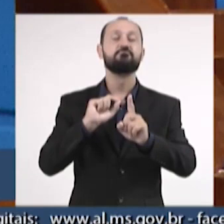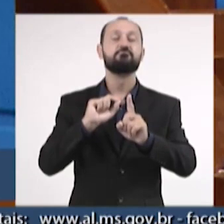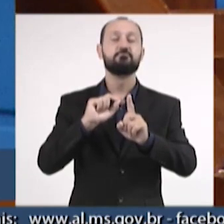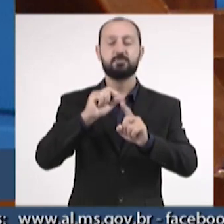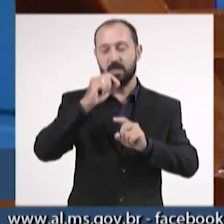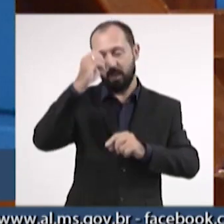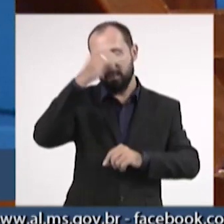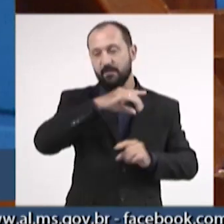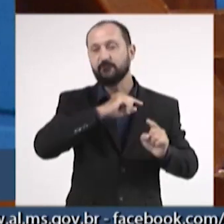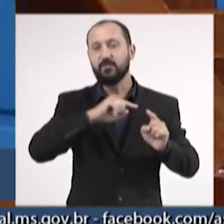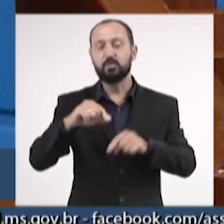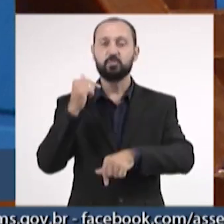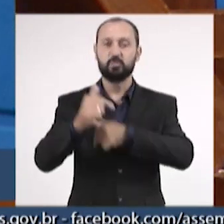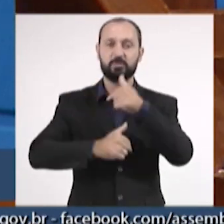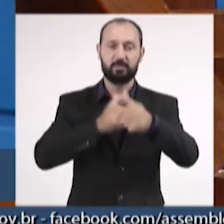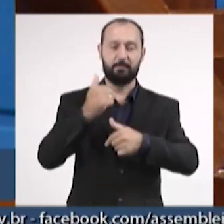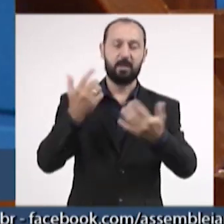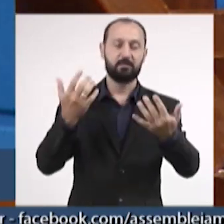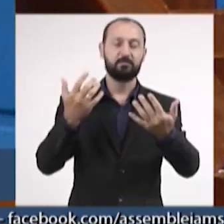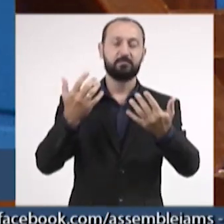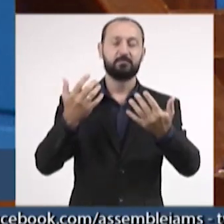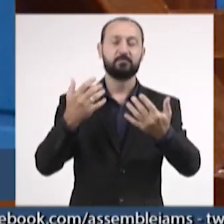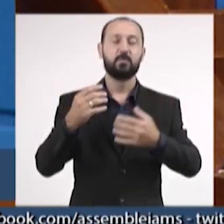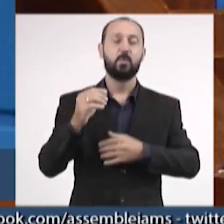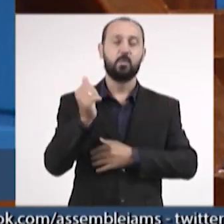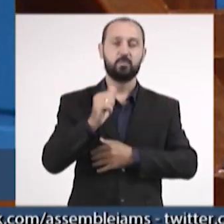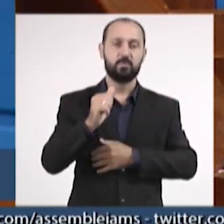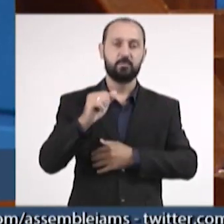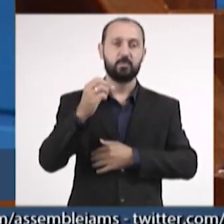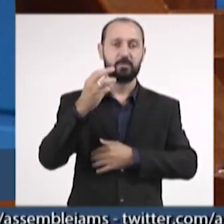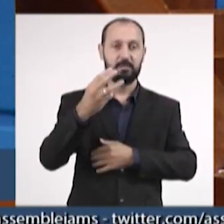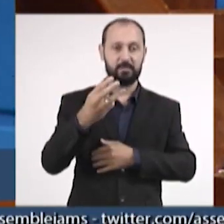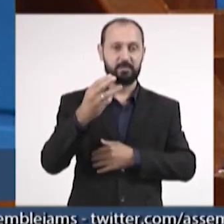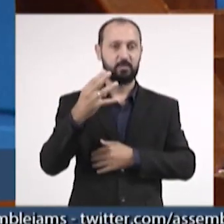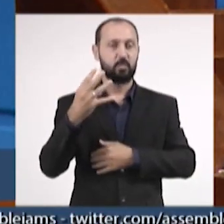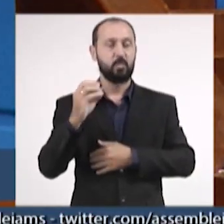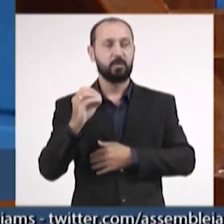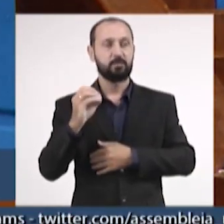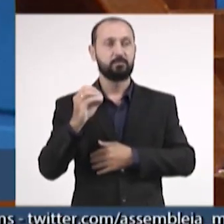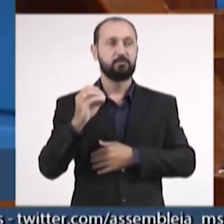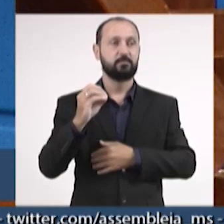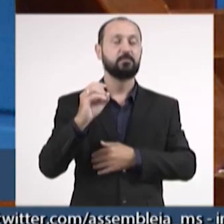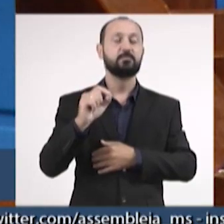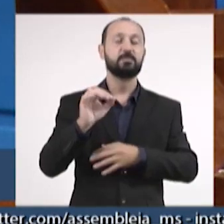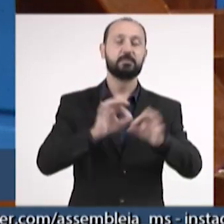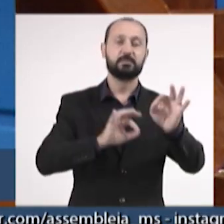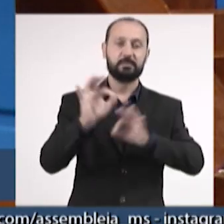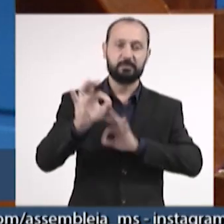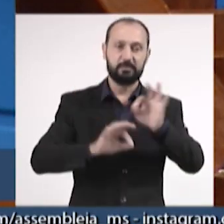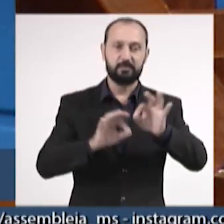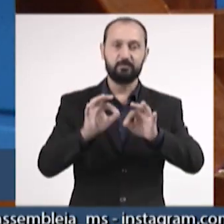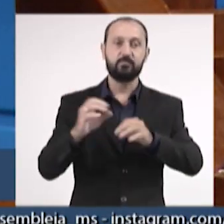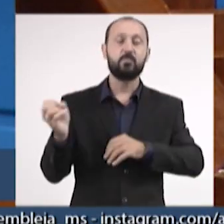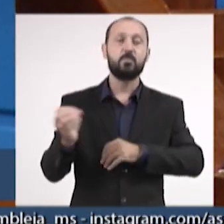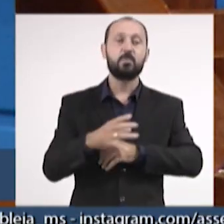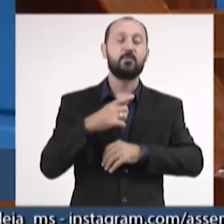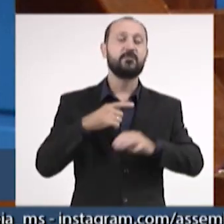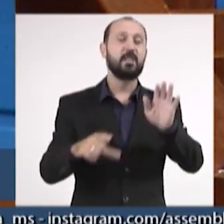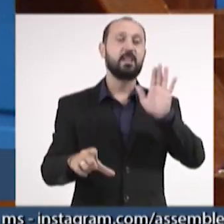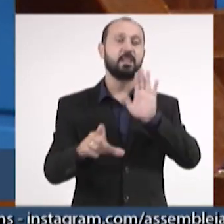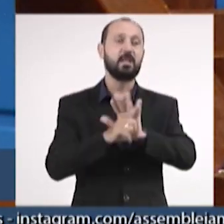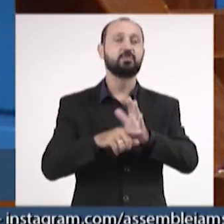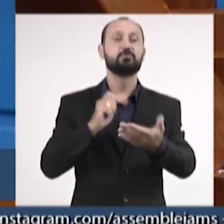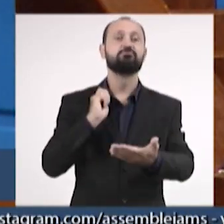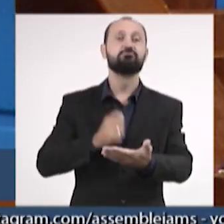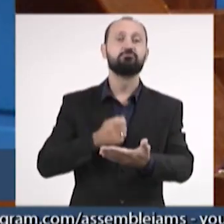vida laboral, foi publicado o Decreto 11.330, que regulamenta a nova Lei de